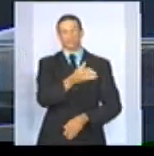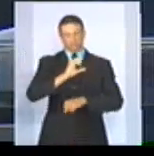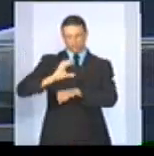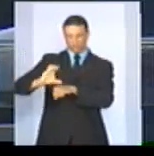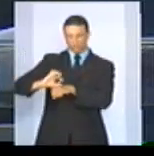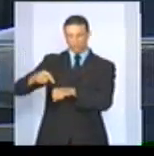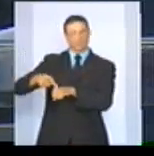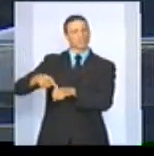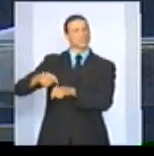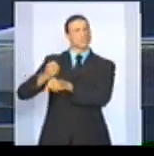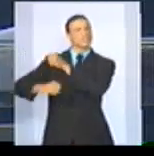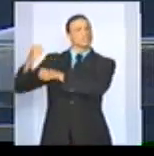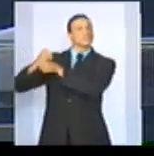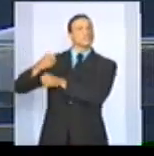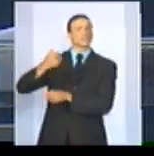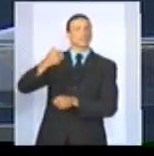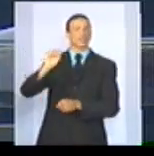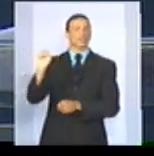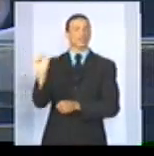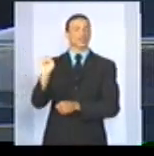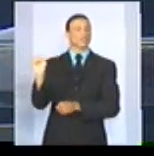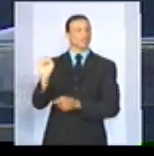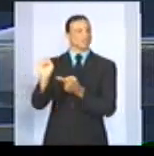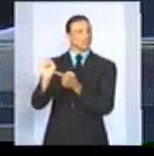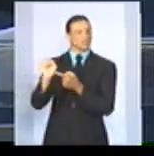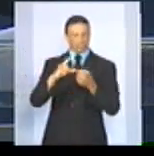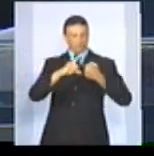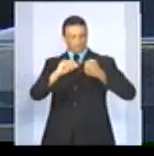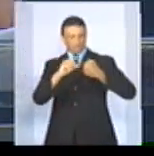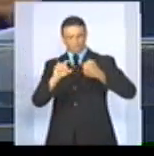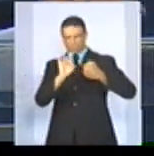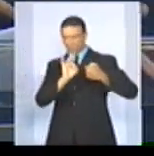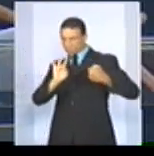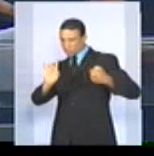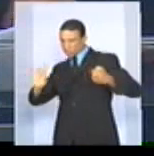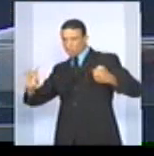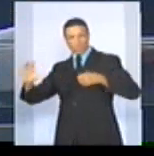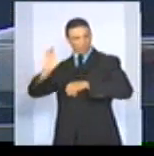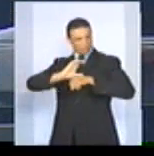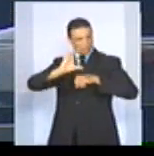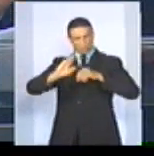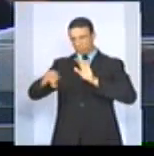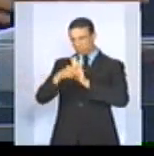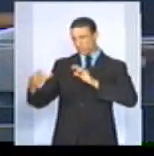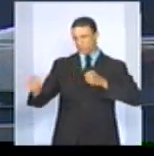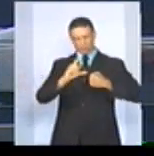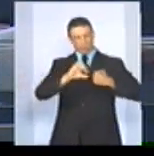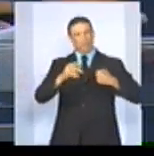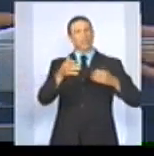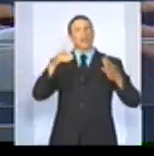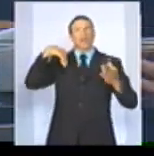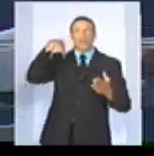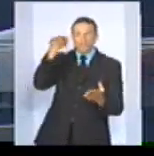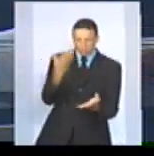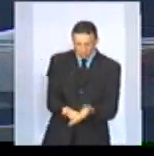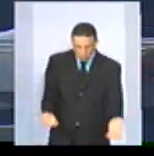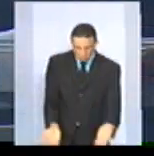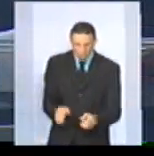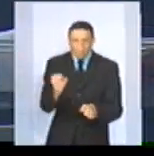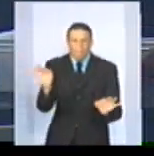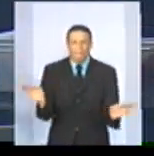é de 88 os artigos de a constituição que tratam sobre a parte de comunicação até hoje não foram